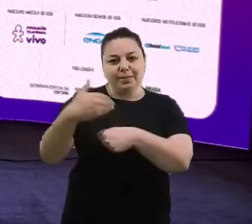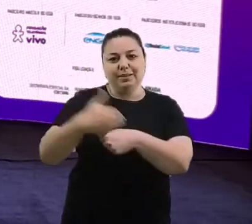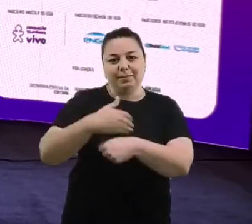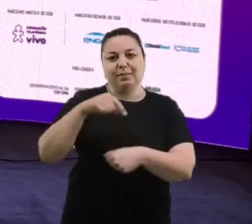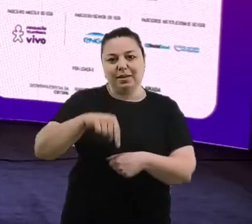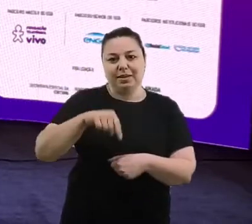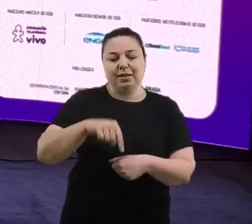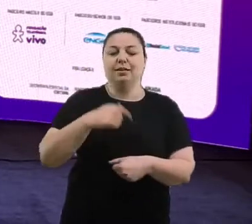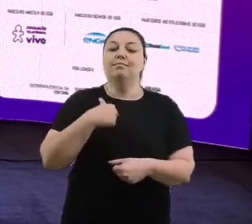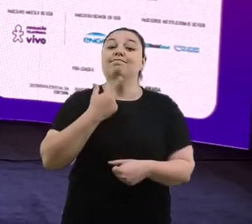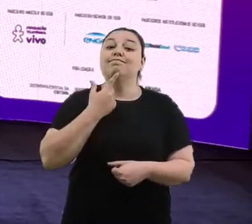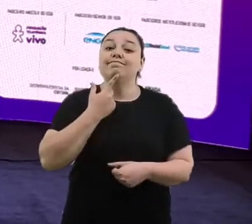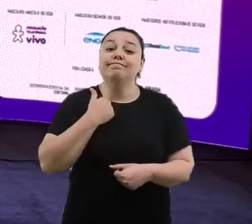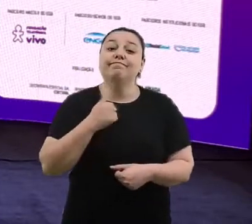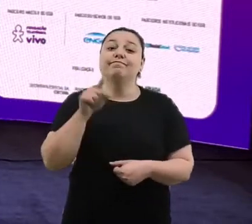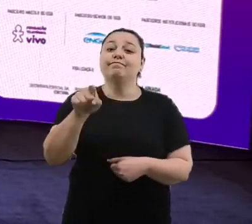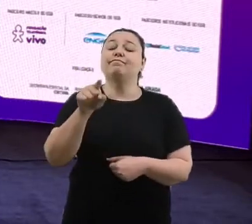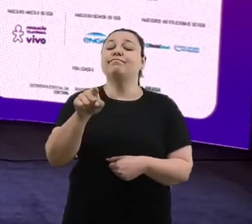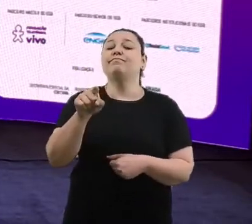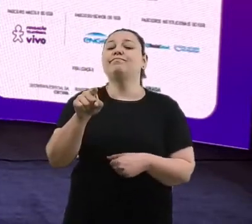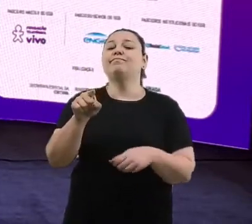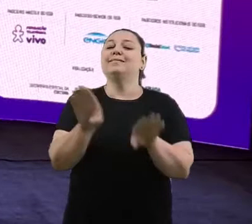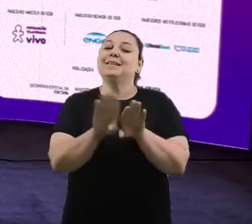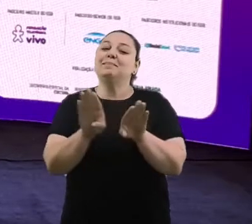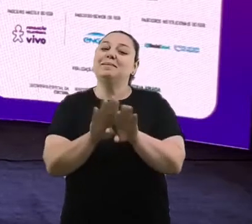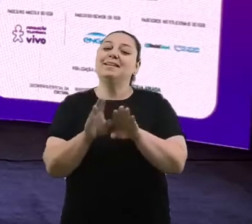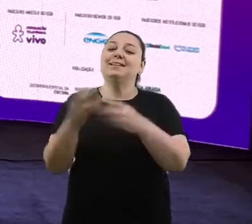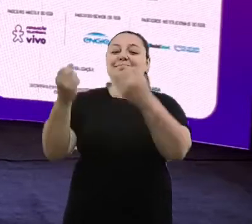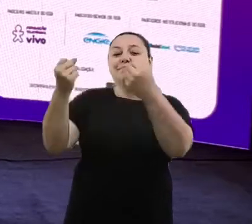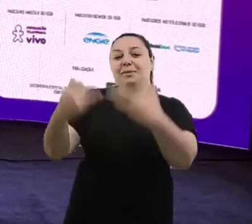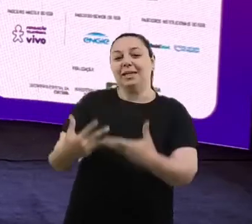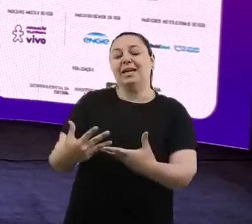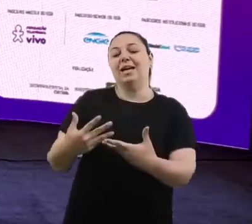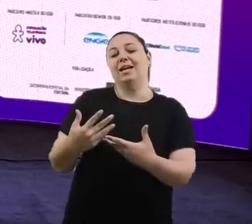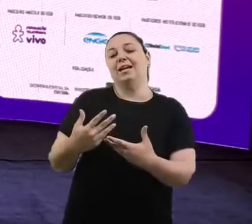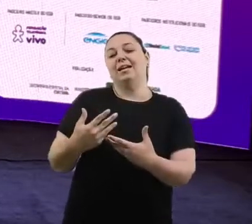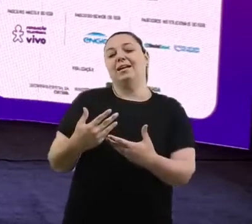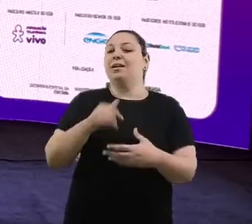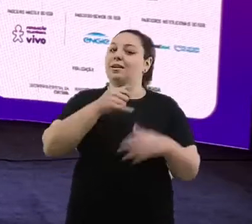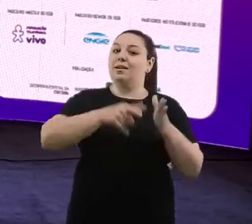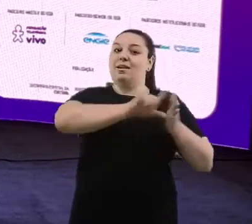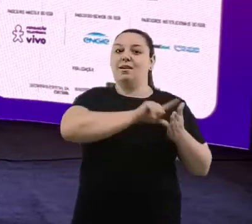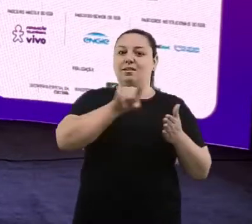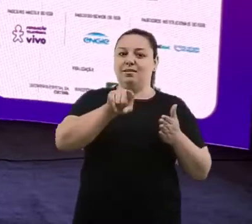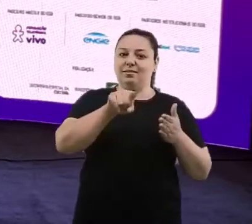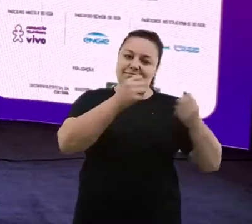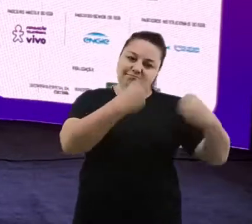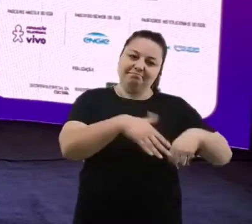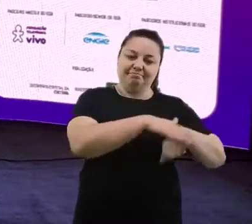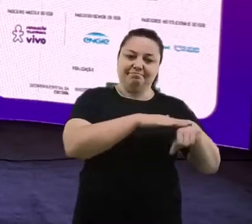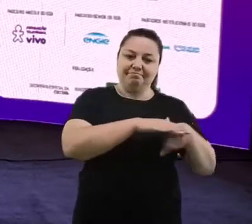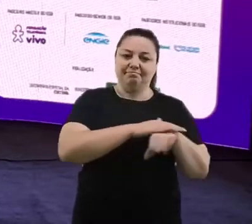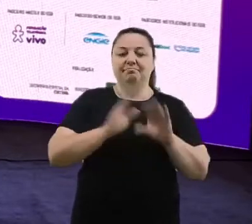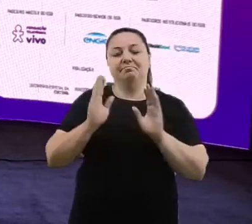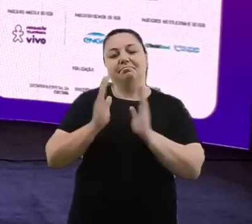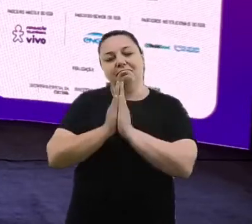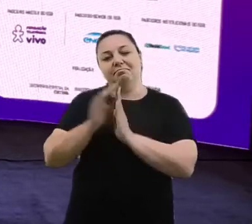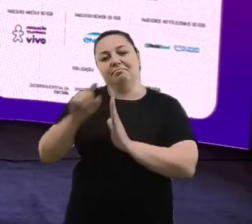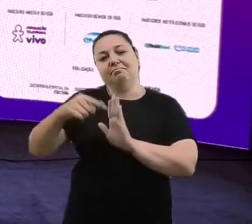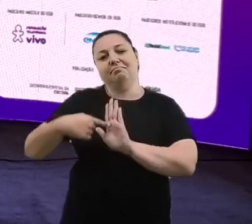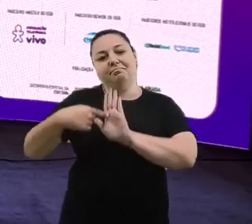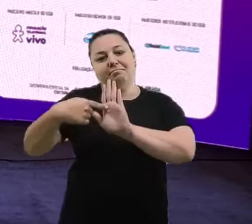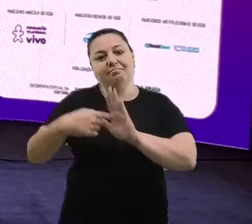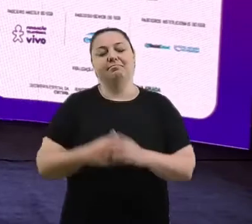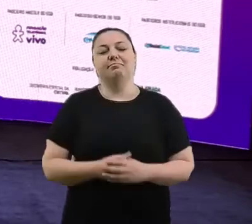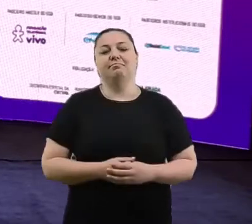se apresentasse aqui antes da gente começar a falar um mais sobre o tema, bater o papo, queria que você se apresentasse. Agradecer muito aqui o nosso